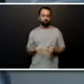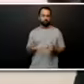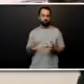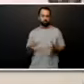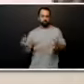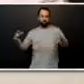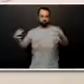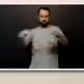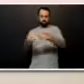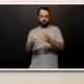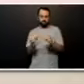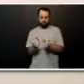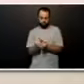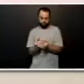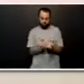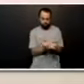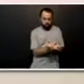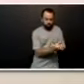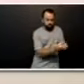Subconjuntos.